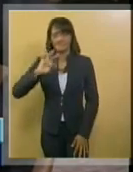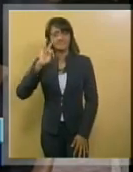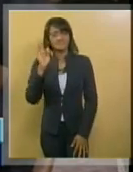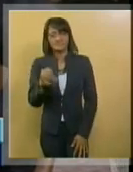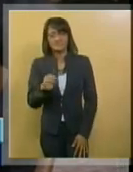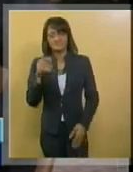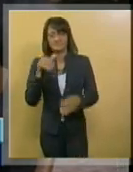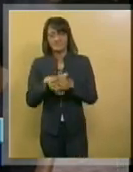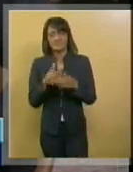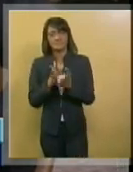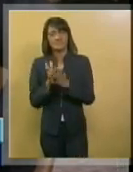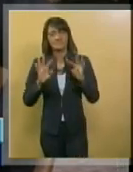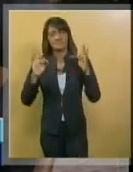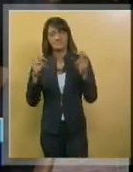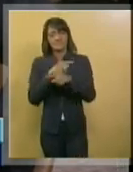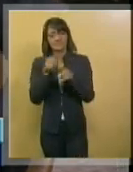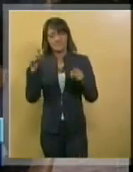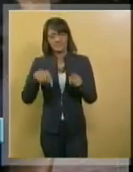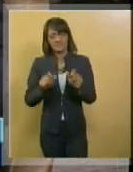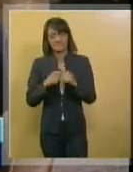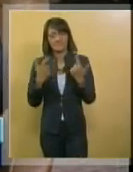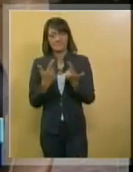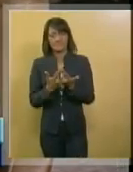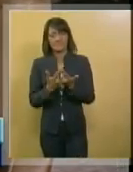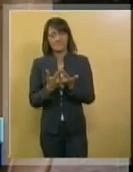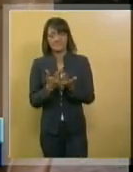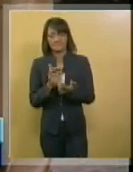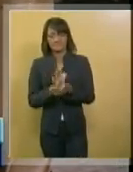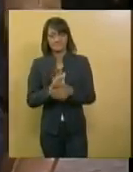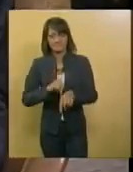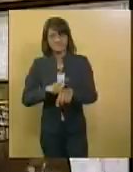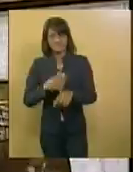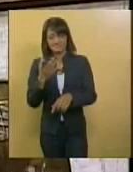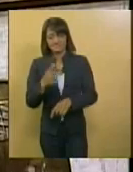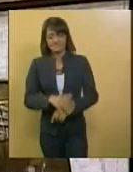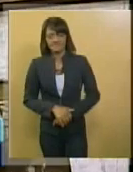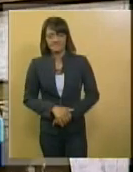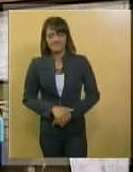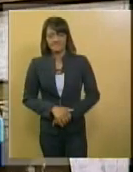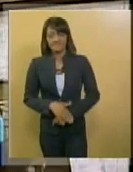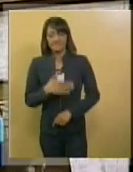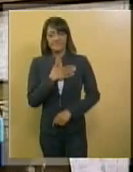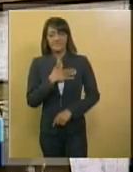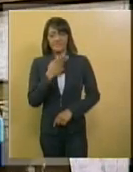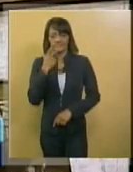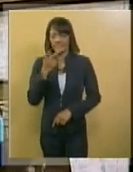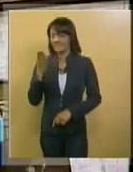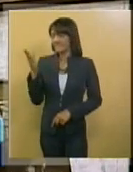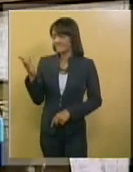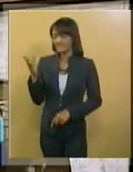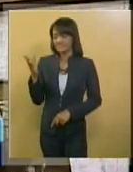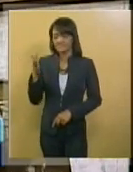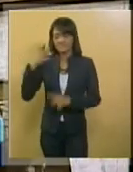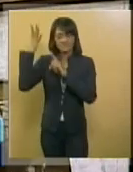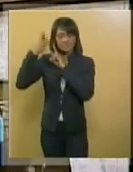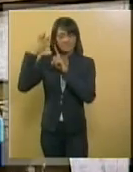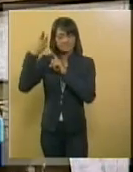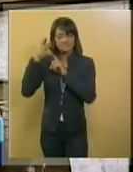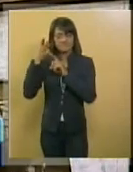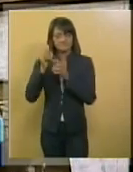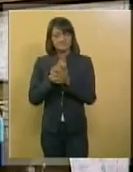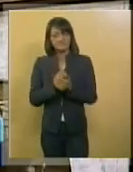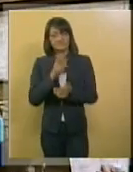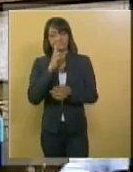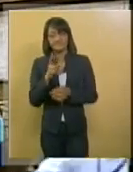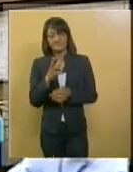unanimidade de todos aqui na Assembleia Legislativa. Era isso, senhor presidente, dentro do adiantado da hora. Eu gostaria de conceder a palavra à palestrante Nazaré para